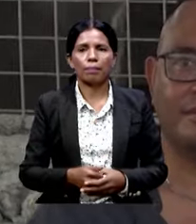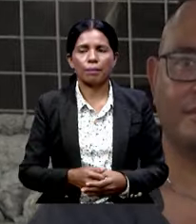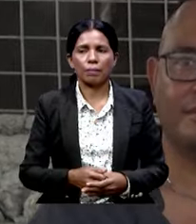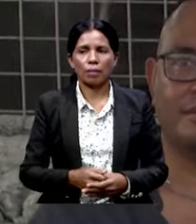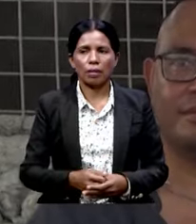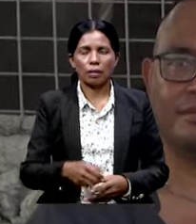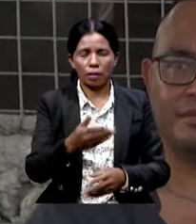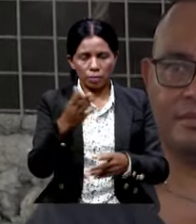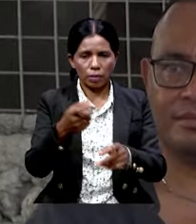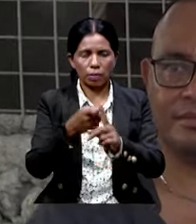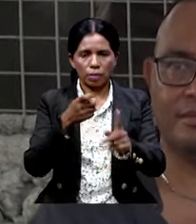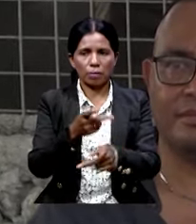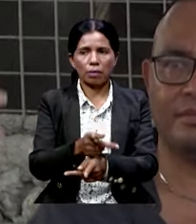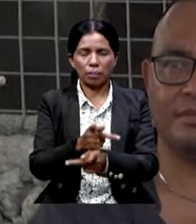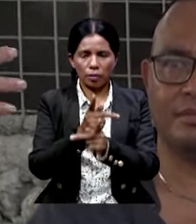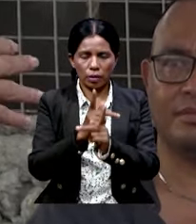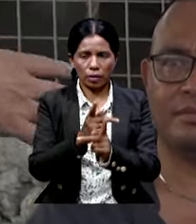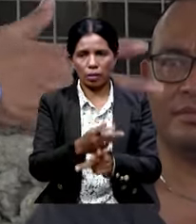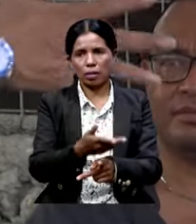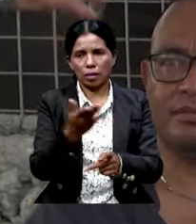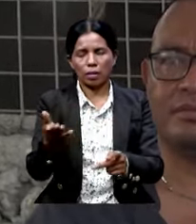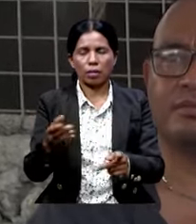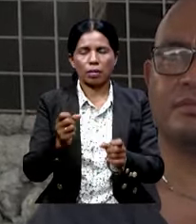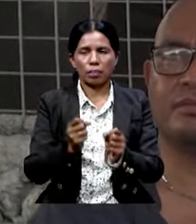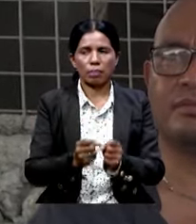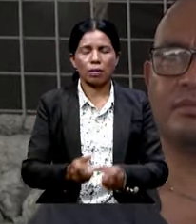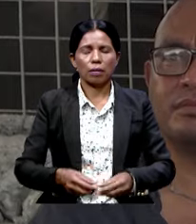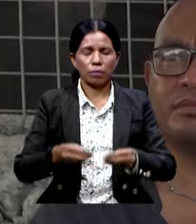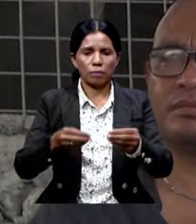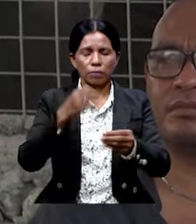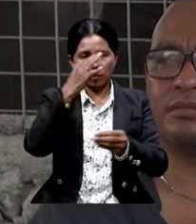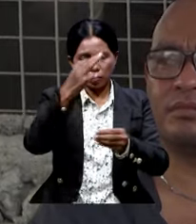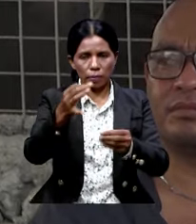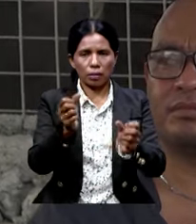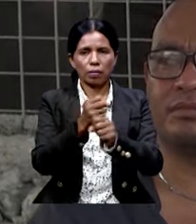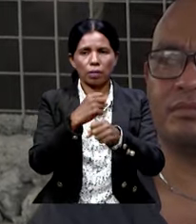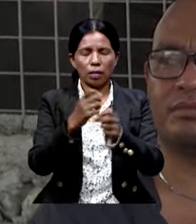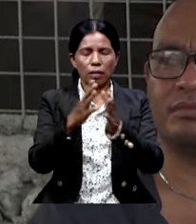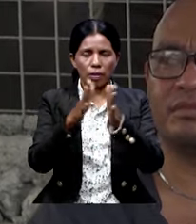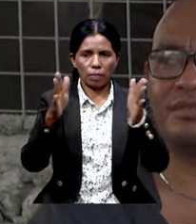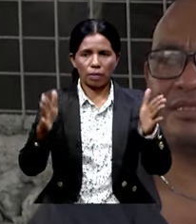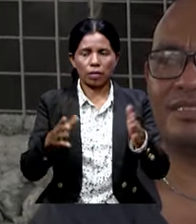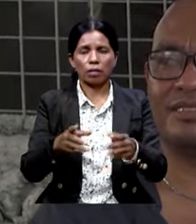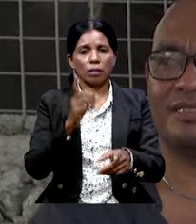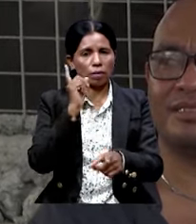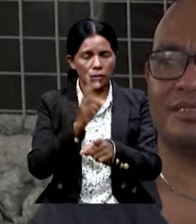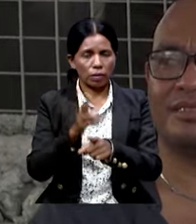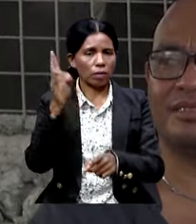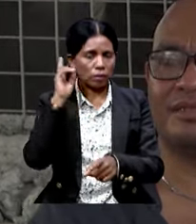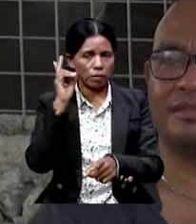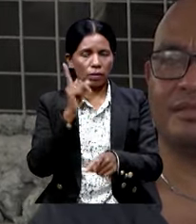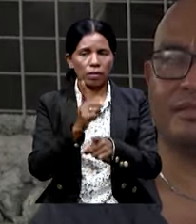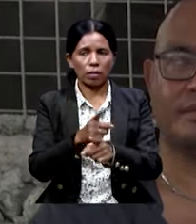crédito, para nane bela halo espanda ba oi, ba halo bot liuta. Rona grai,